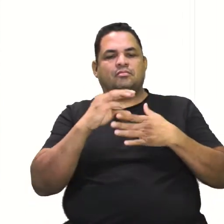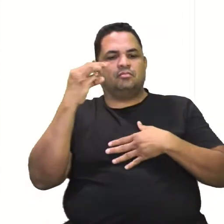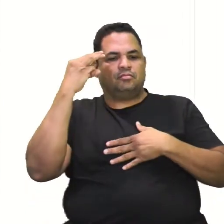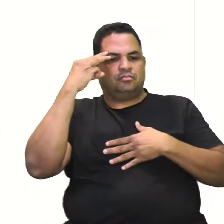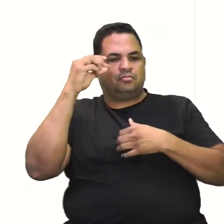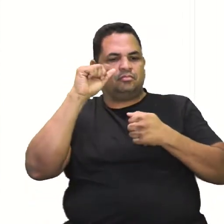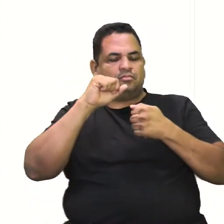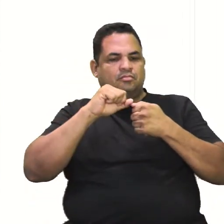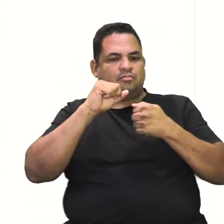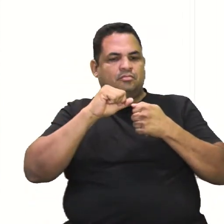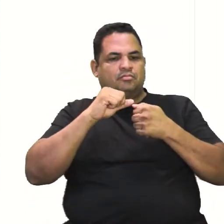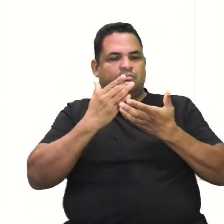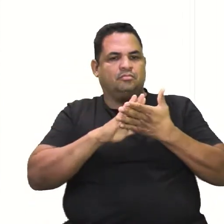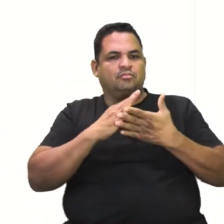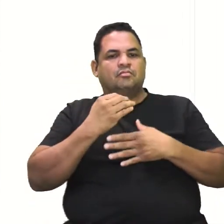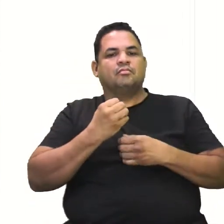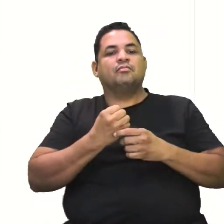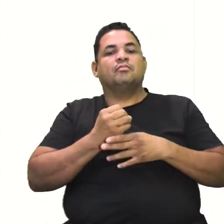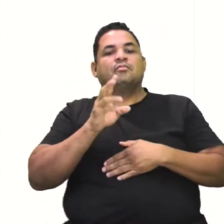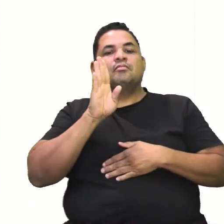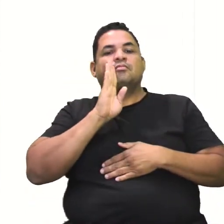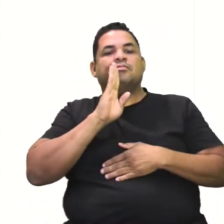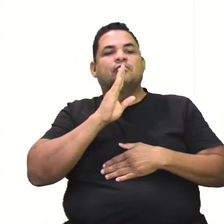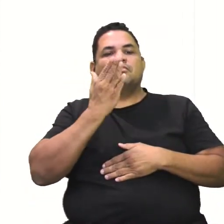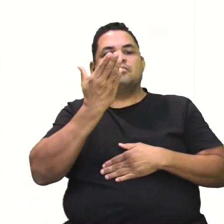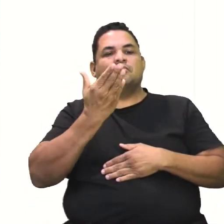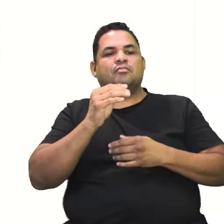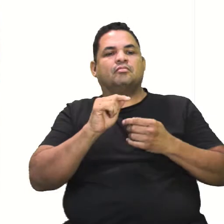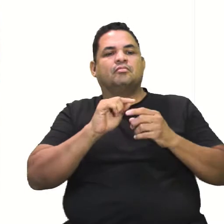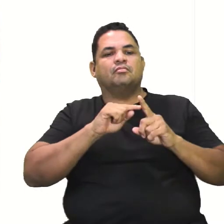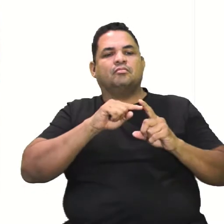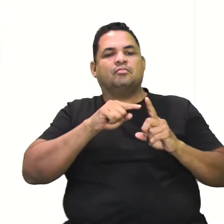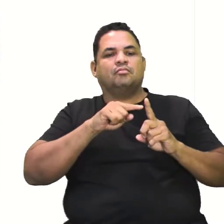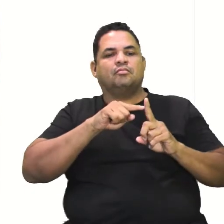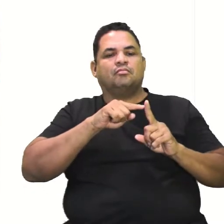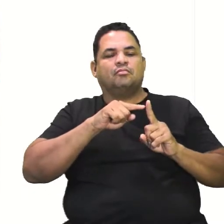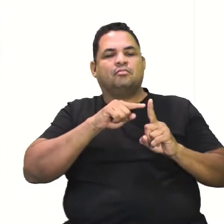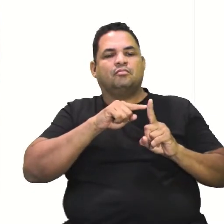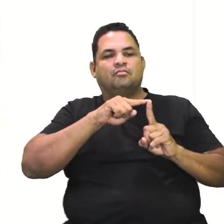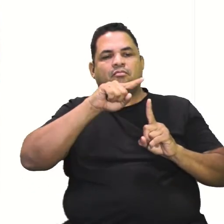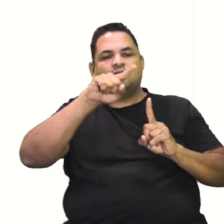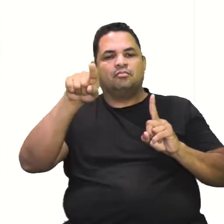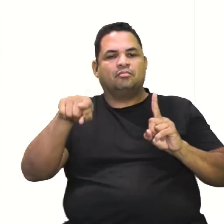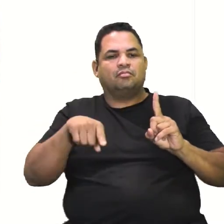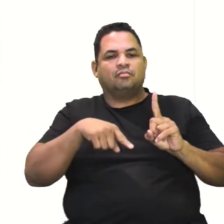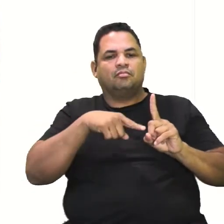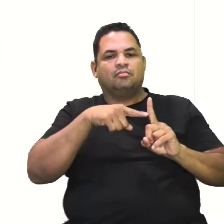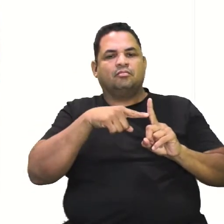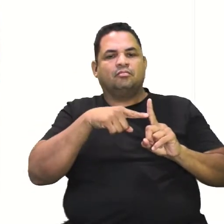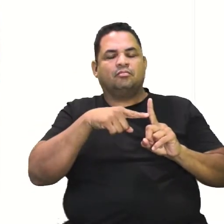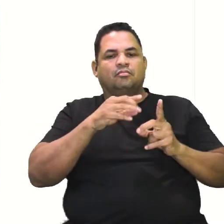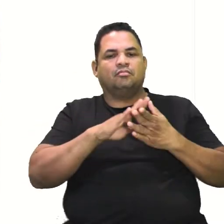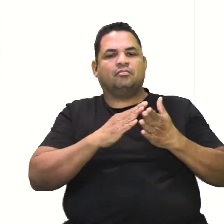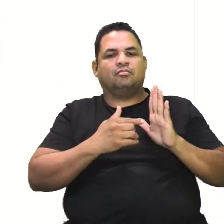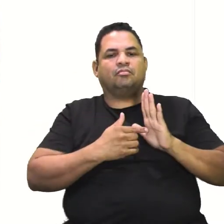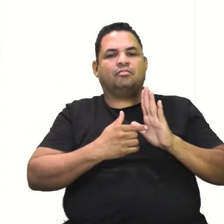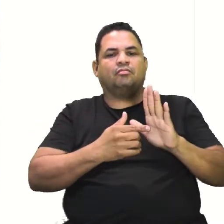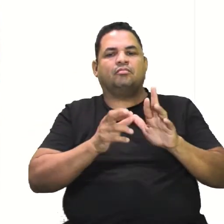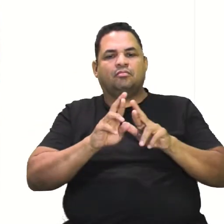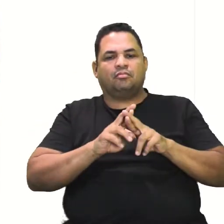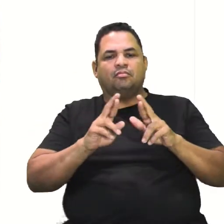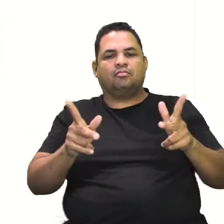aluno, né? E aí, olha só que legal, ele colocou lá na circunferência e no círculo, destacando justamente